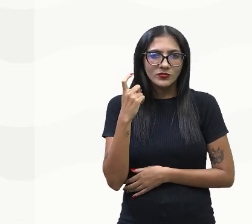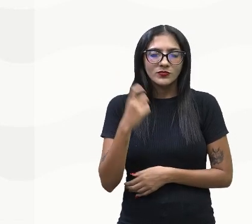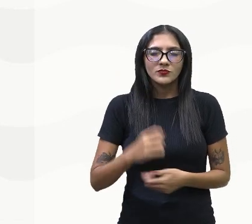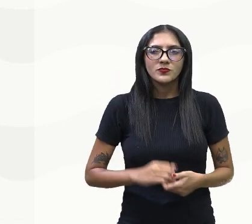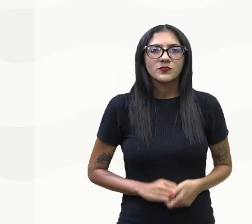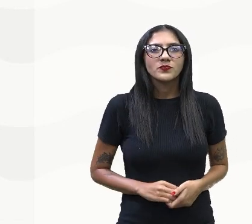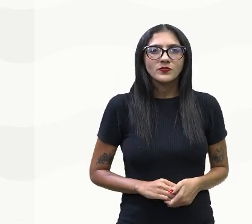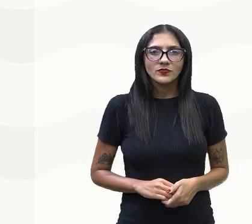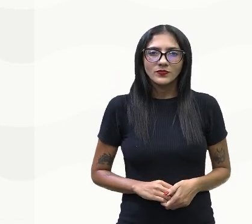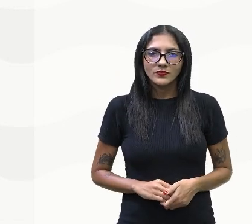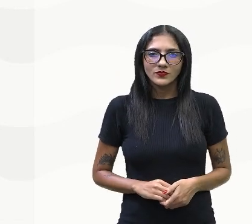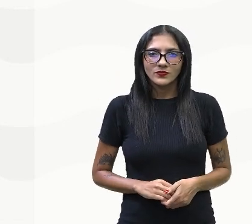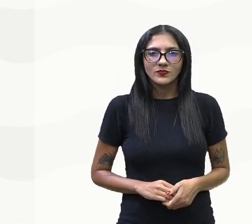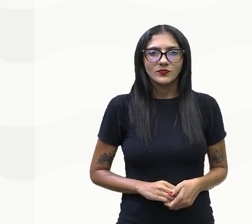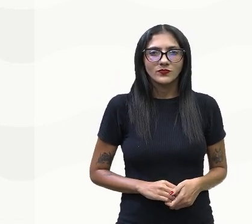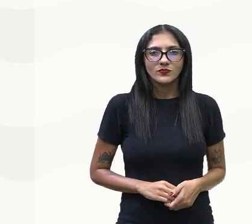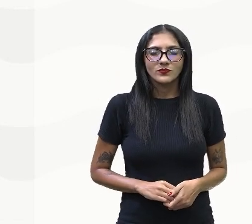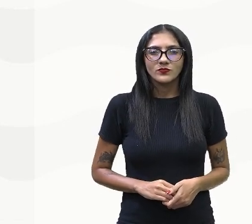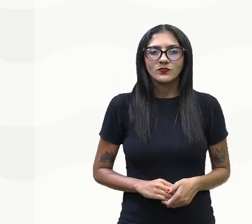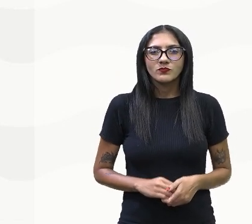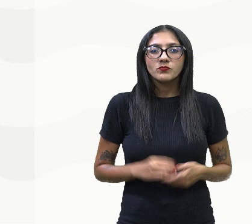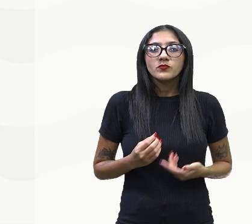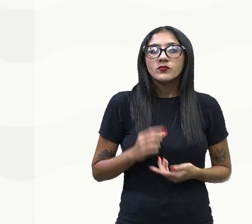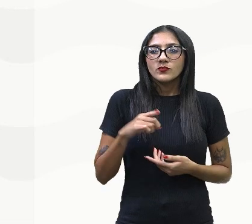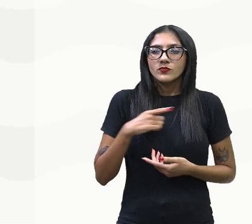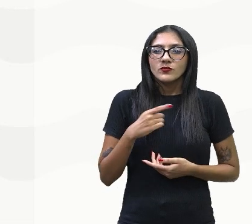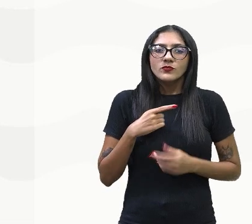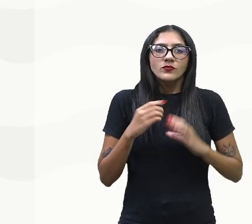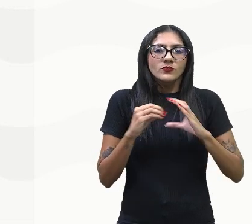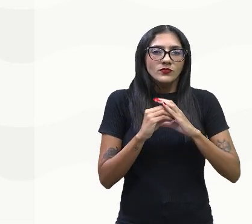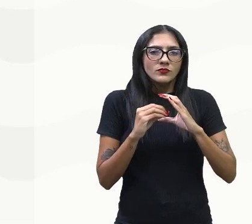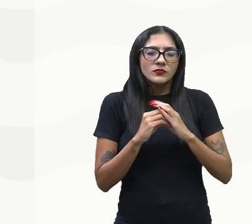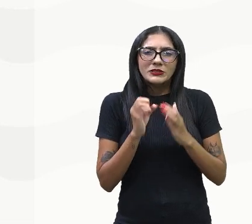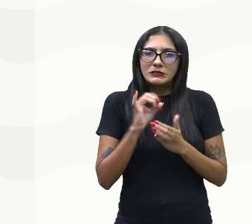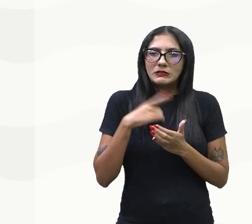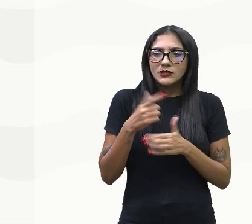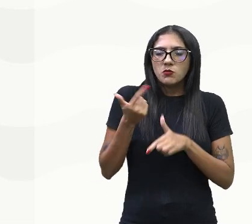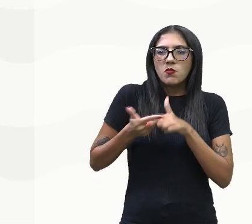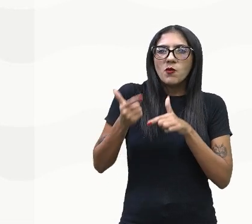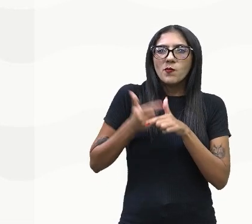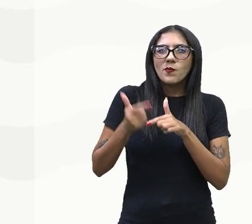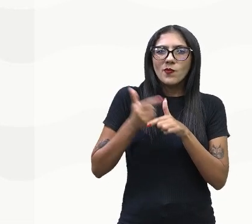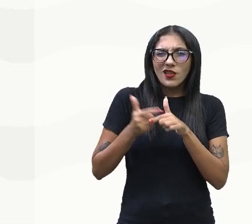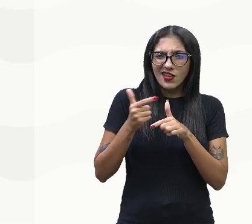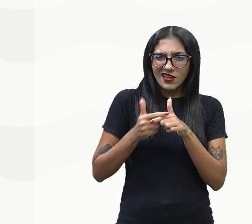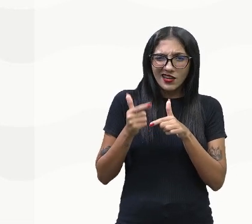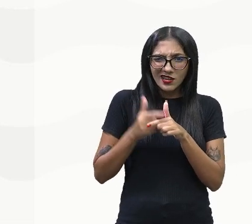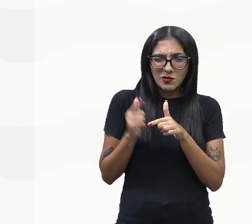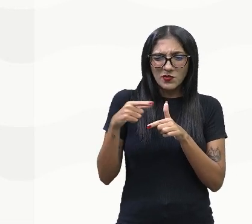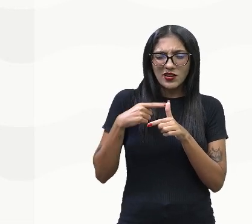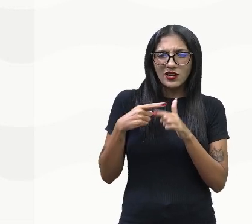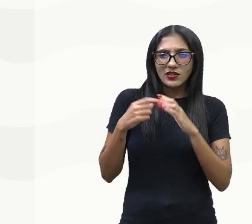informação, né? Uma vez essas células danificadas,